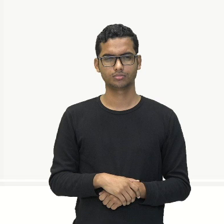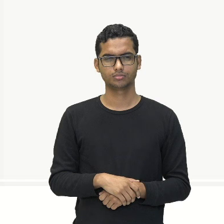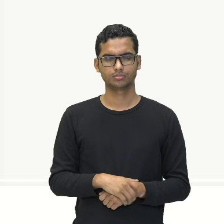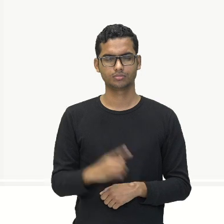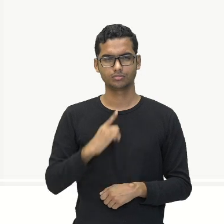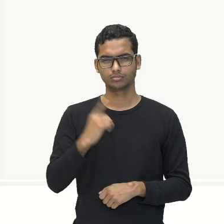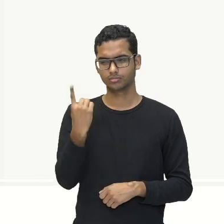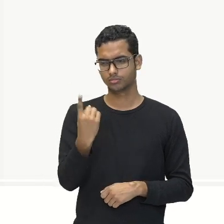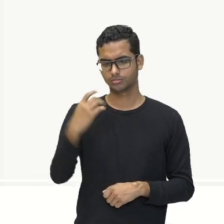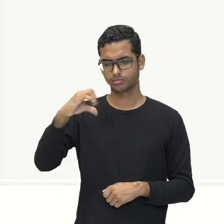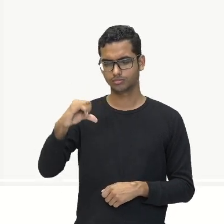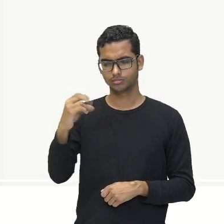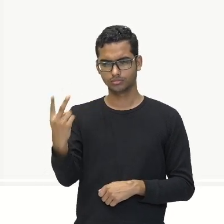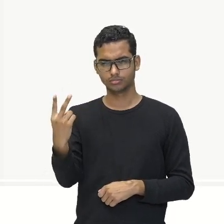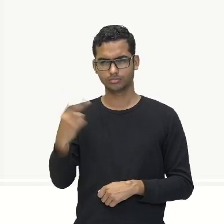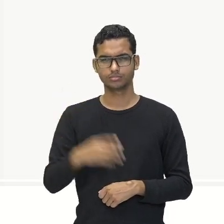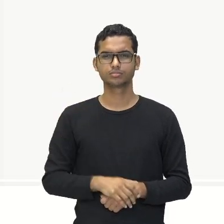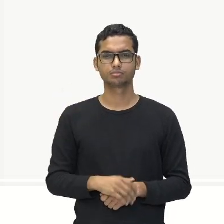192.